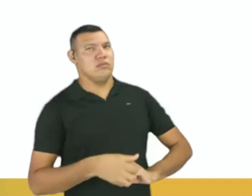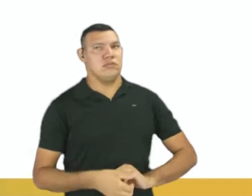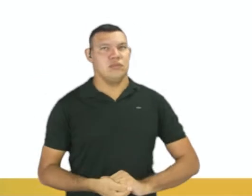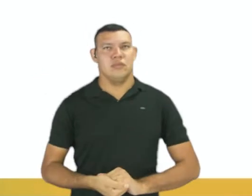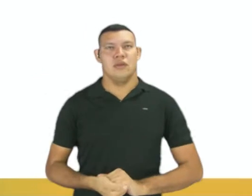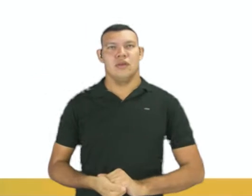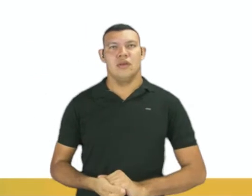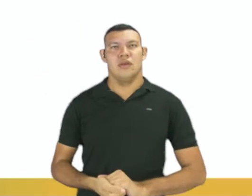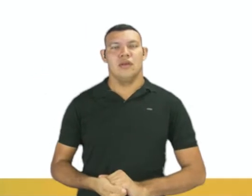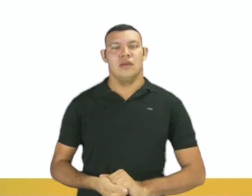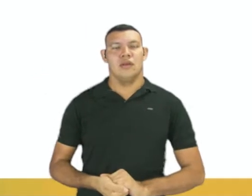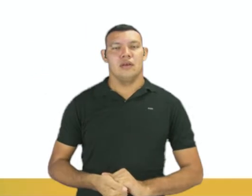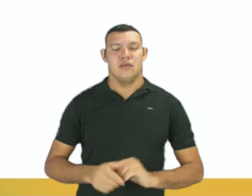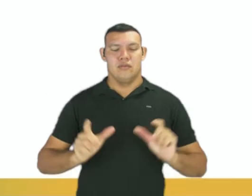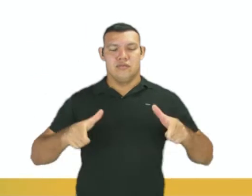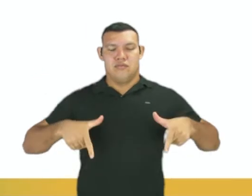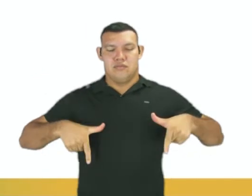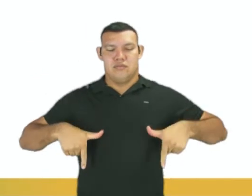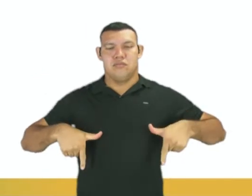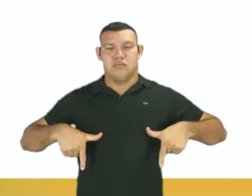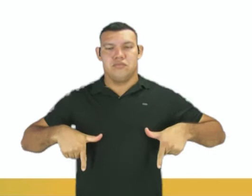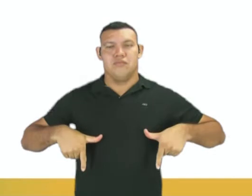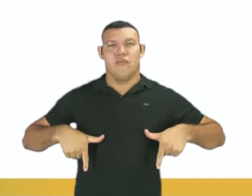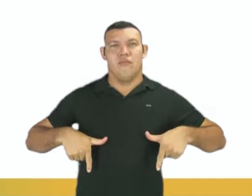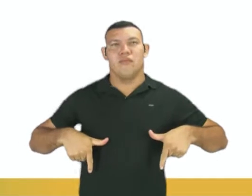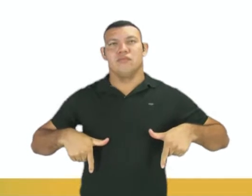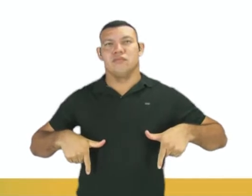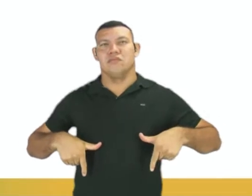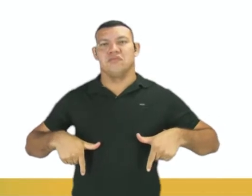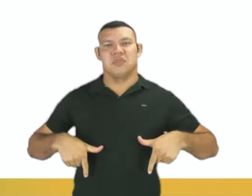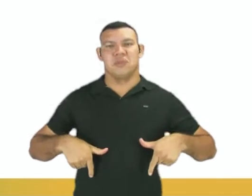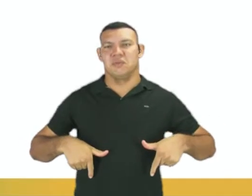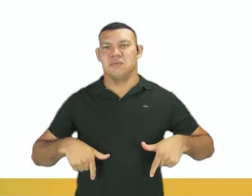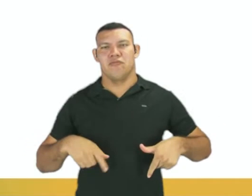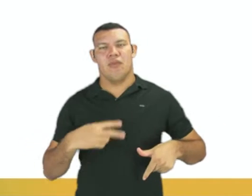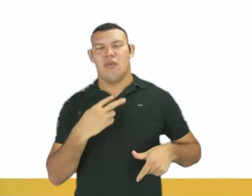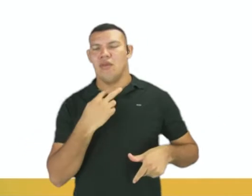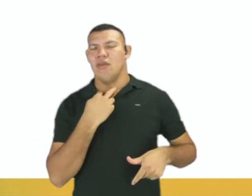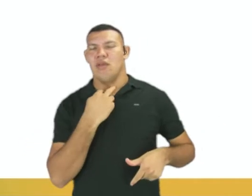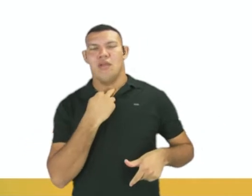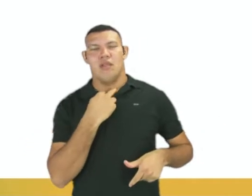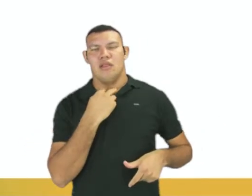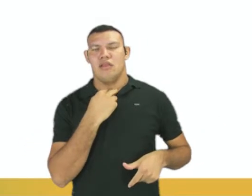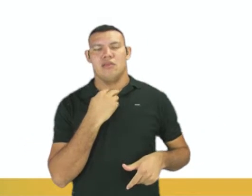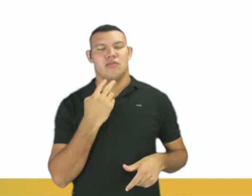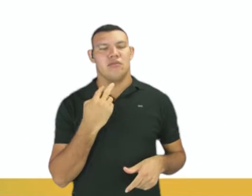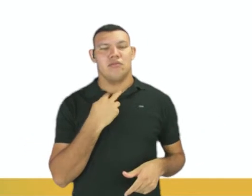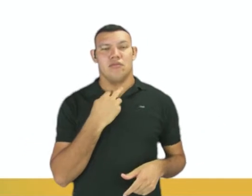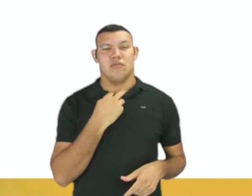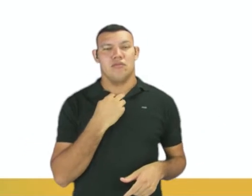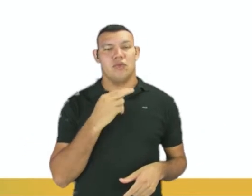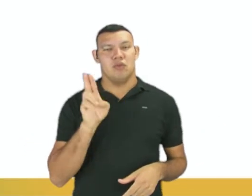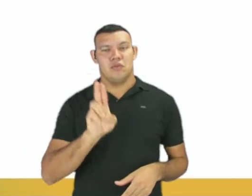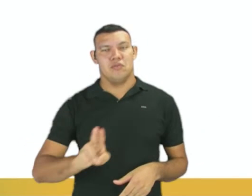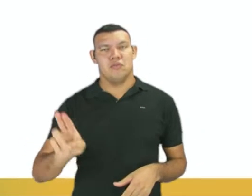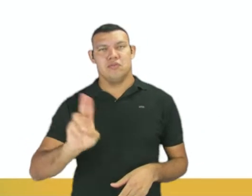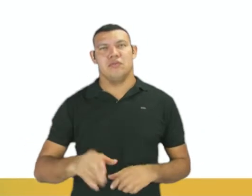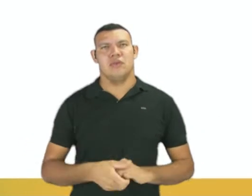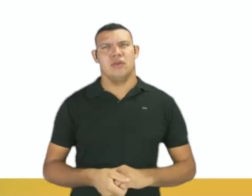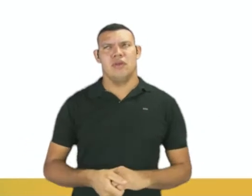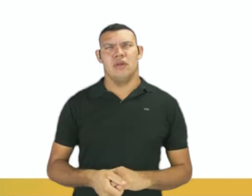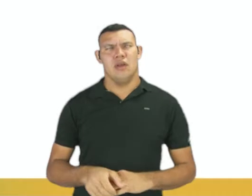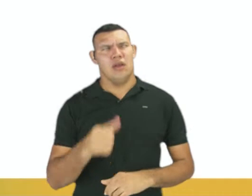carregando nas mãos e no por fim a ele chega um telefone e coloca essa placa e sai mal fada